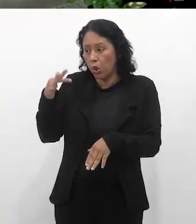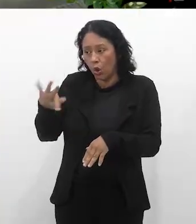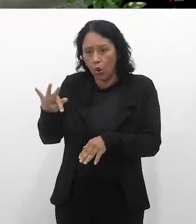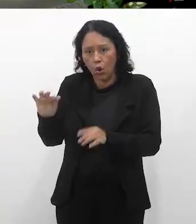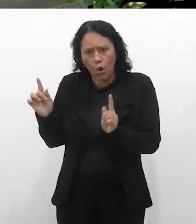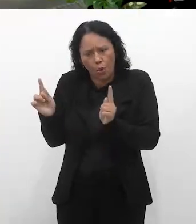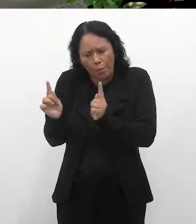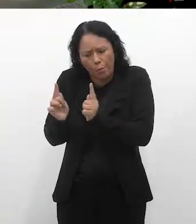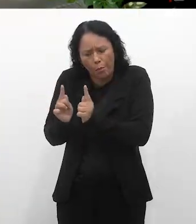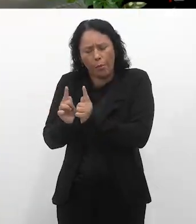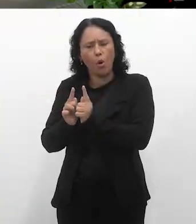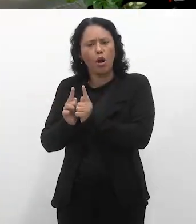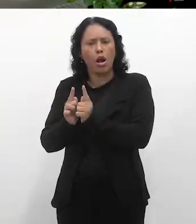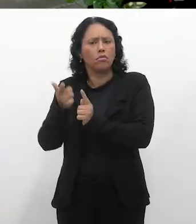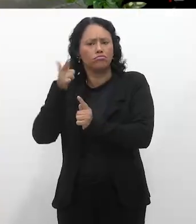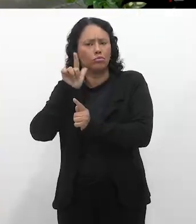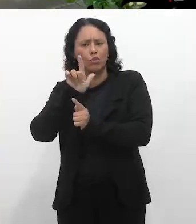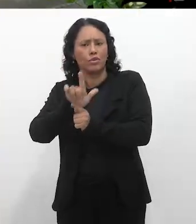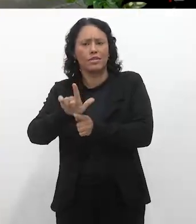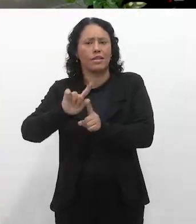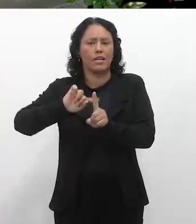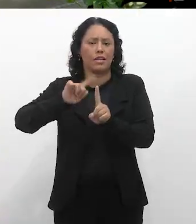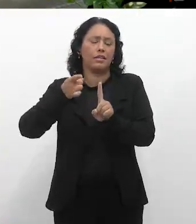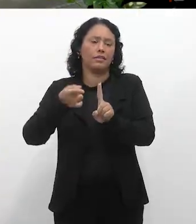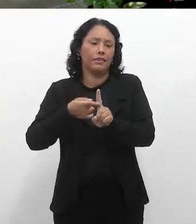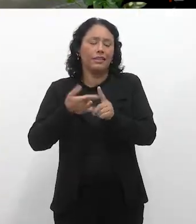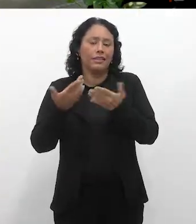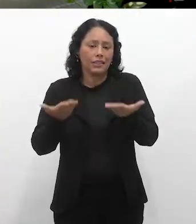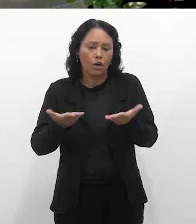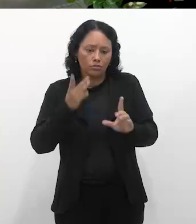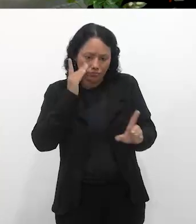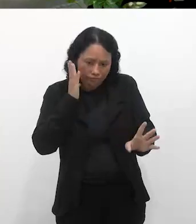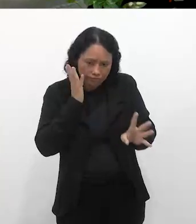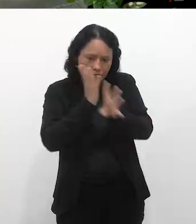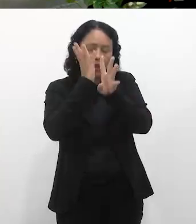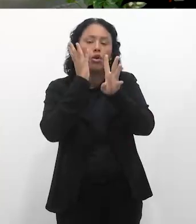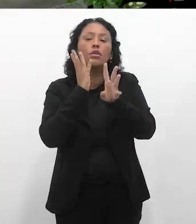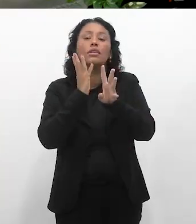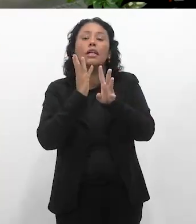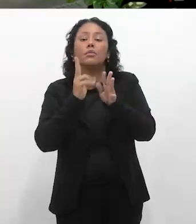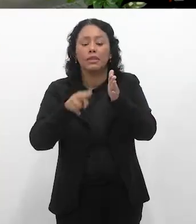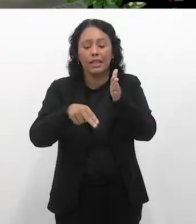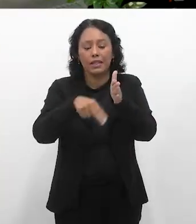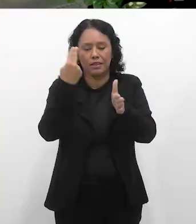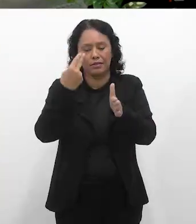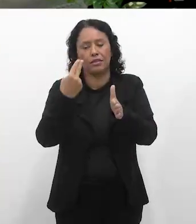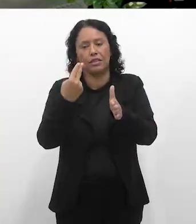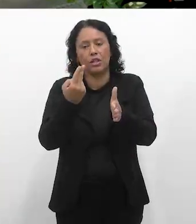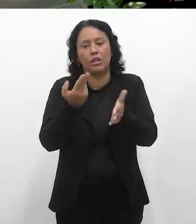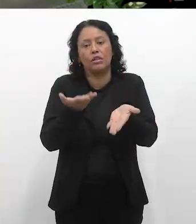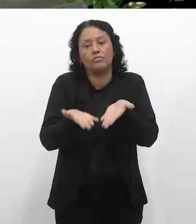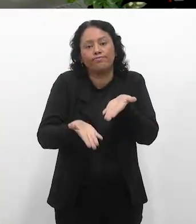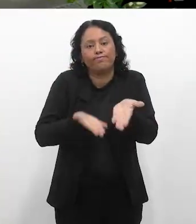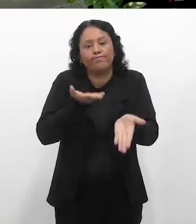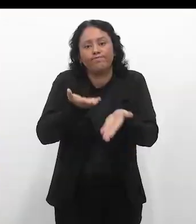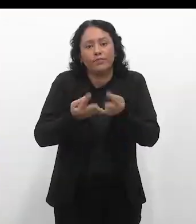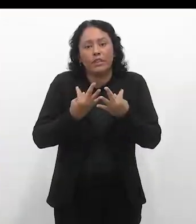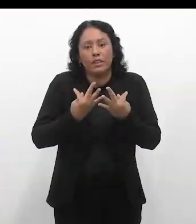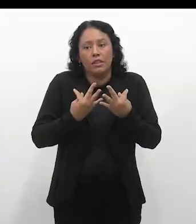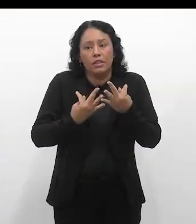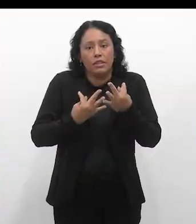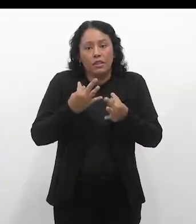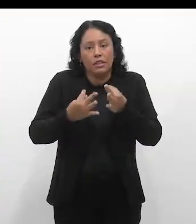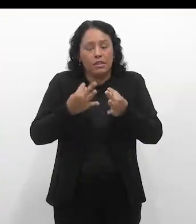engravidou. Então, essa paciente às vezes descobre na cirurgia, que é uma forma de tratar a endometriose durante a cirurgia. Então, é